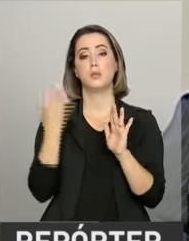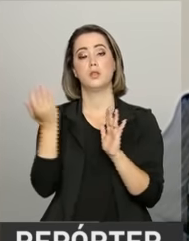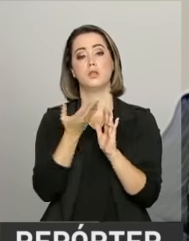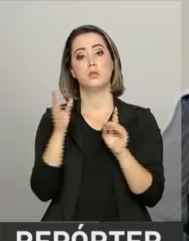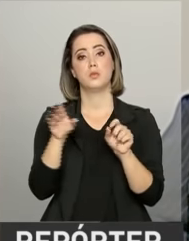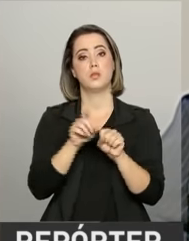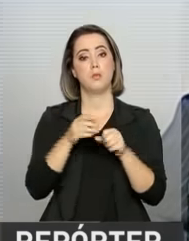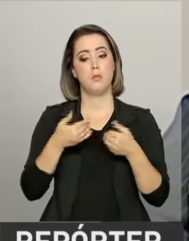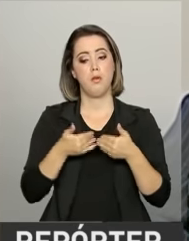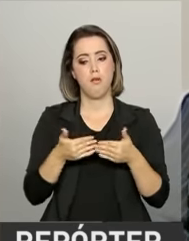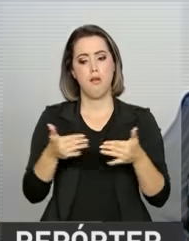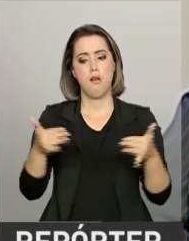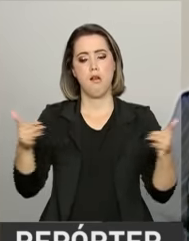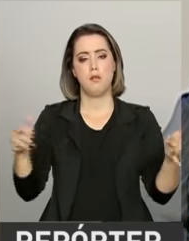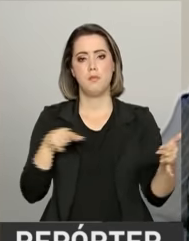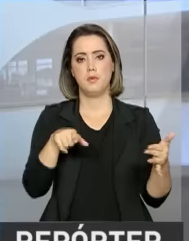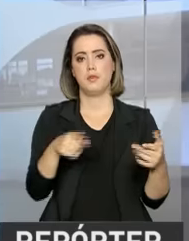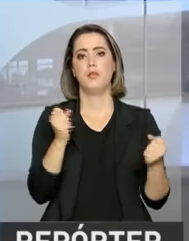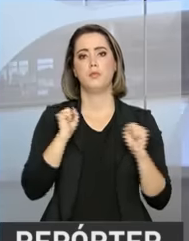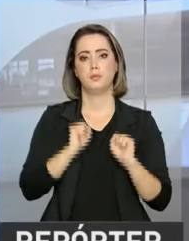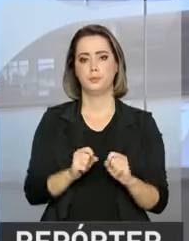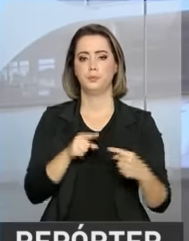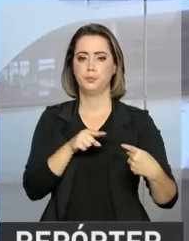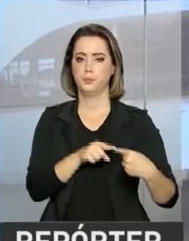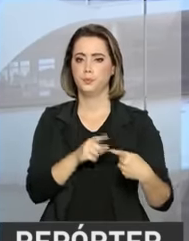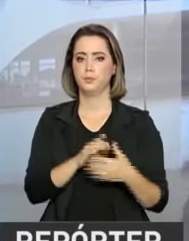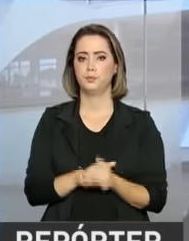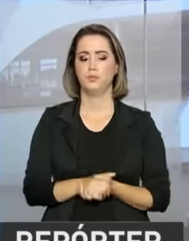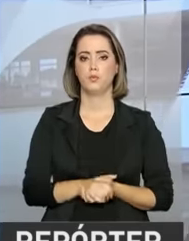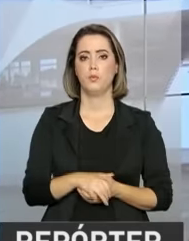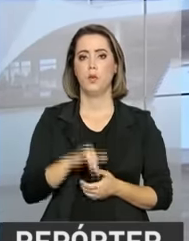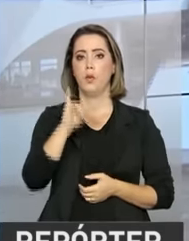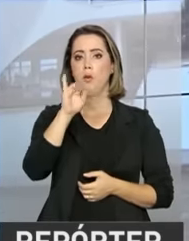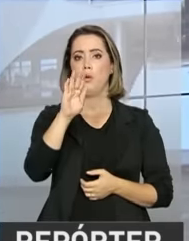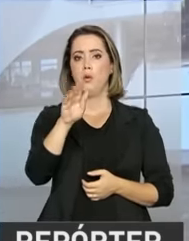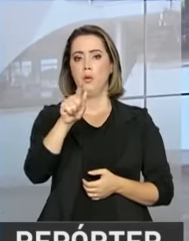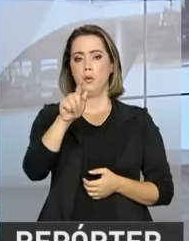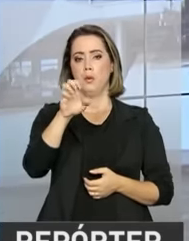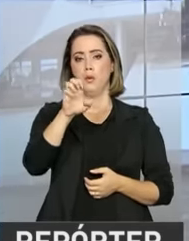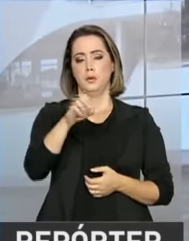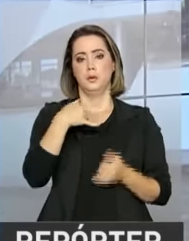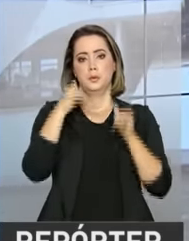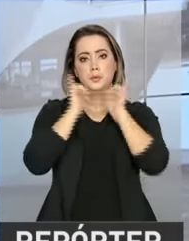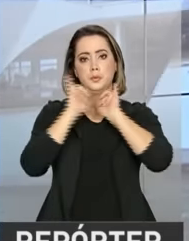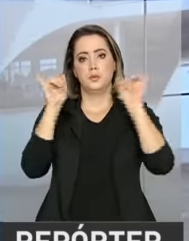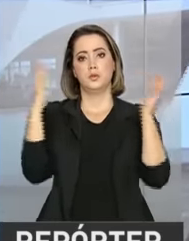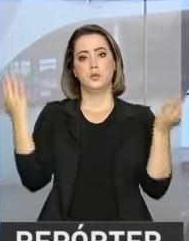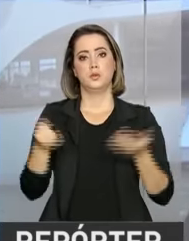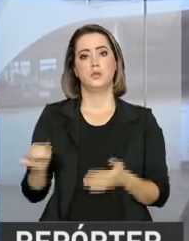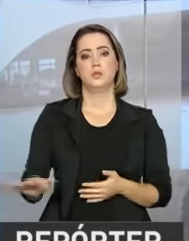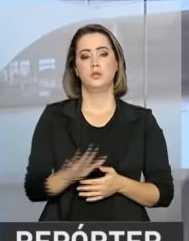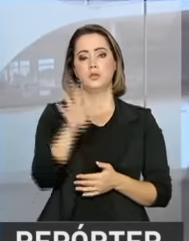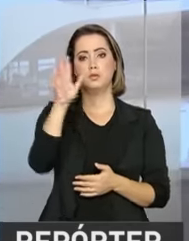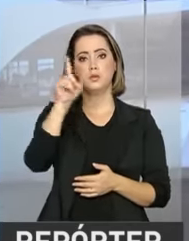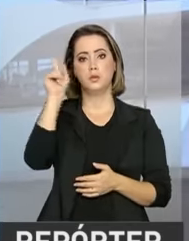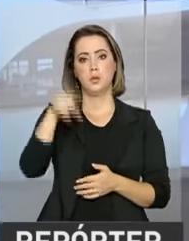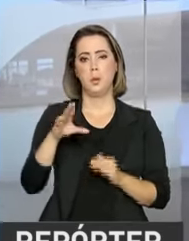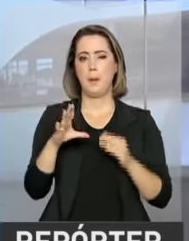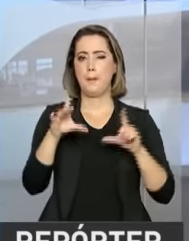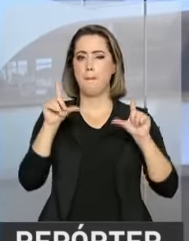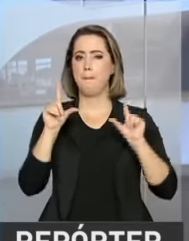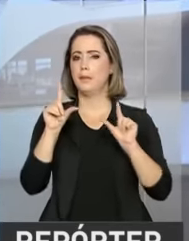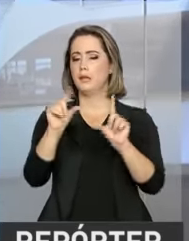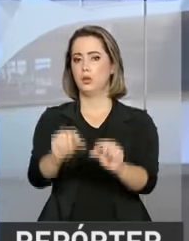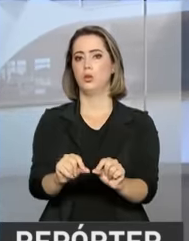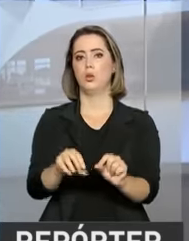ampliar o seu alcance e o IBGE divulgou hoje que a prévia da inflação oficial é a menor para